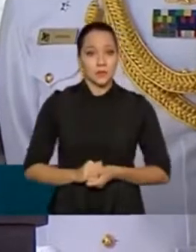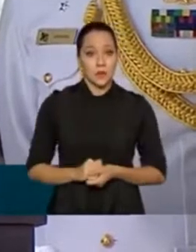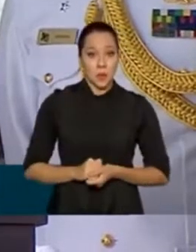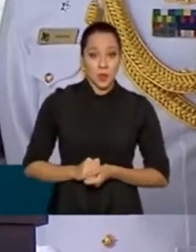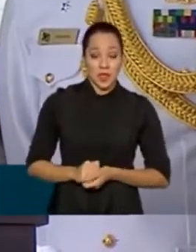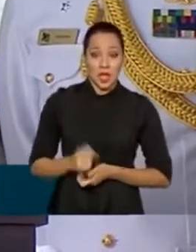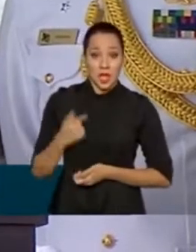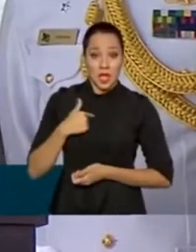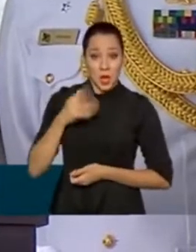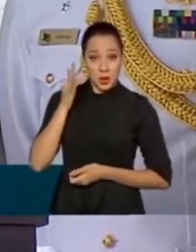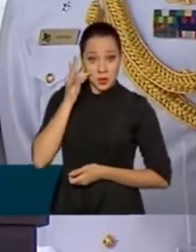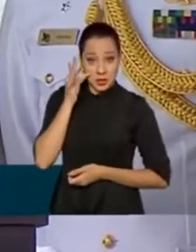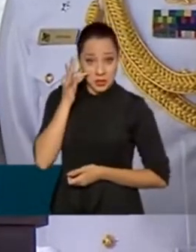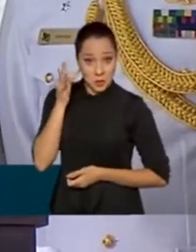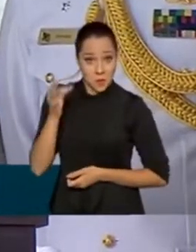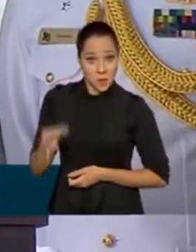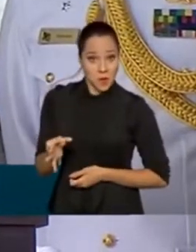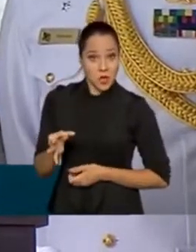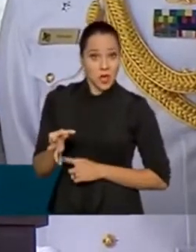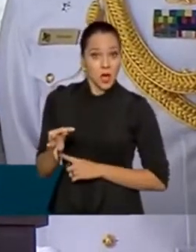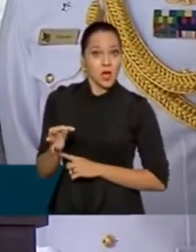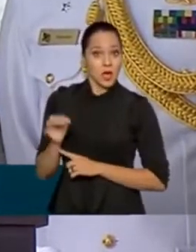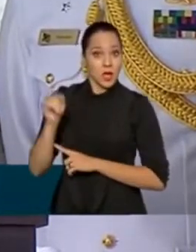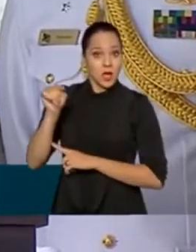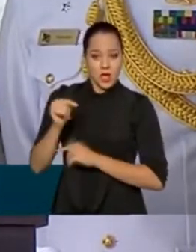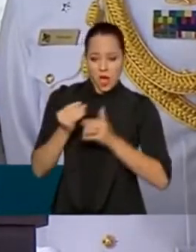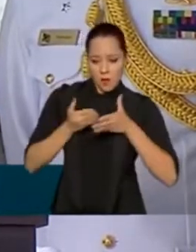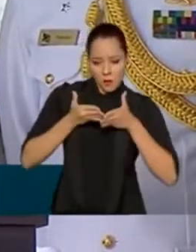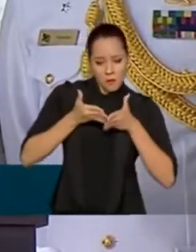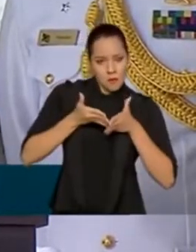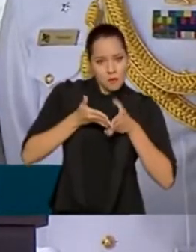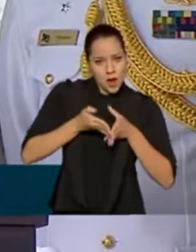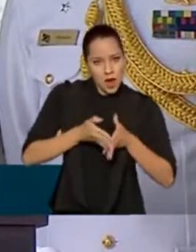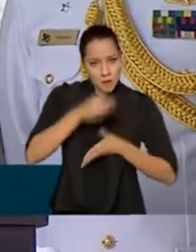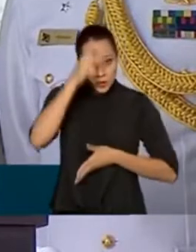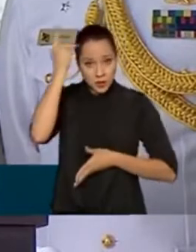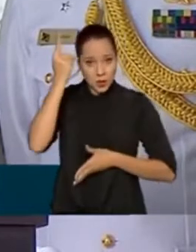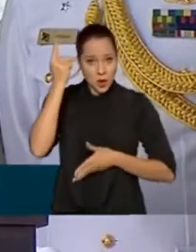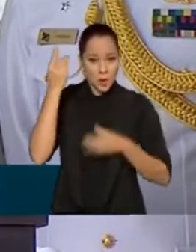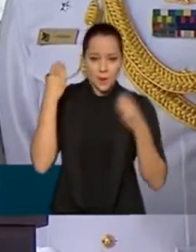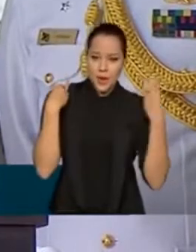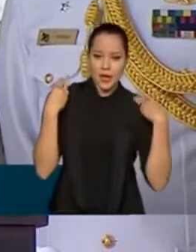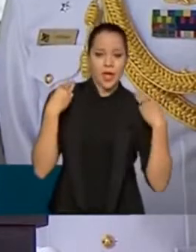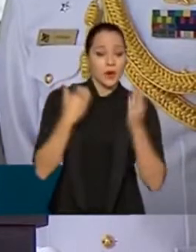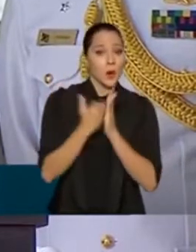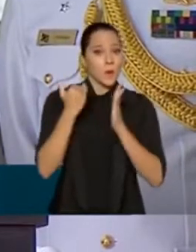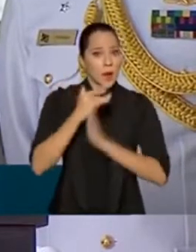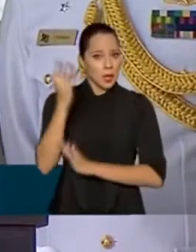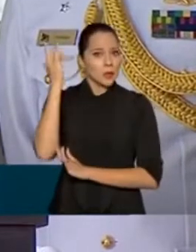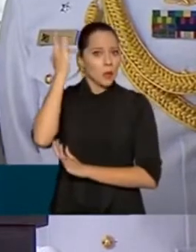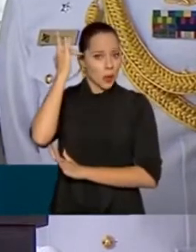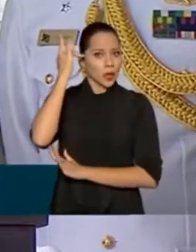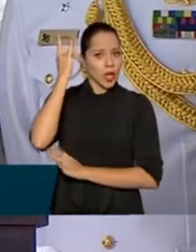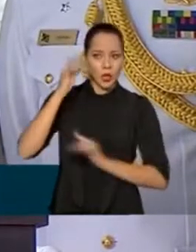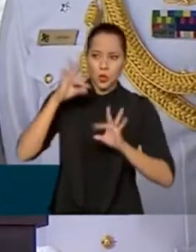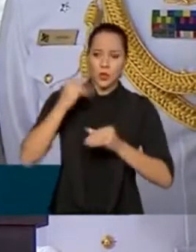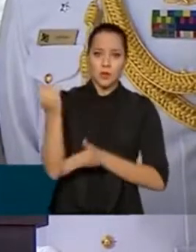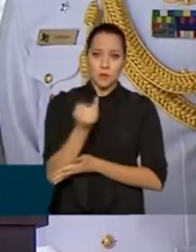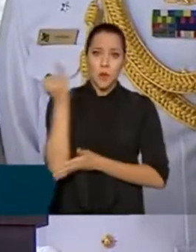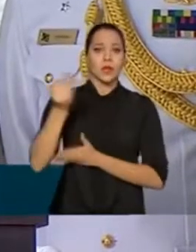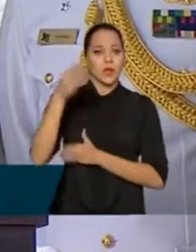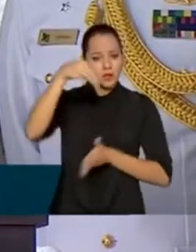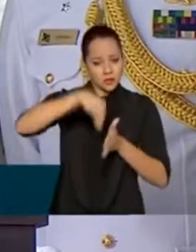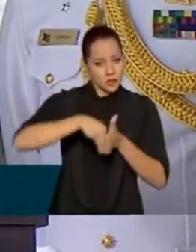Testemunhei que, do comandante ao marinheiro mais moderno, todos são importantes a bordo, pois